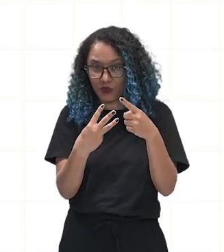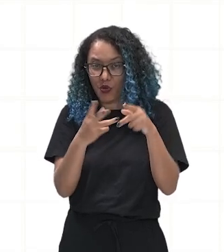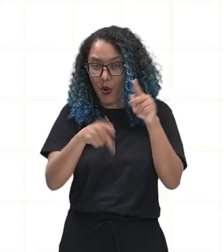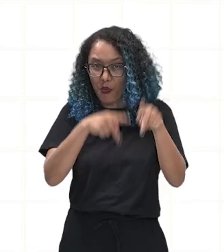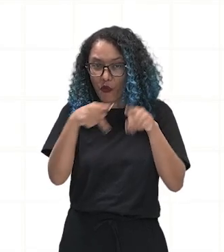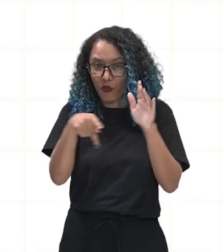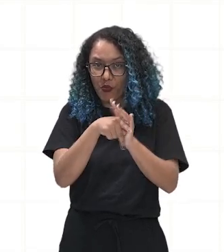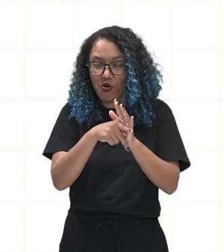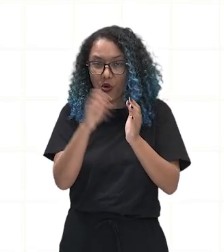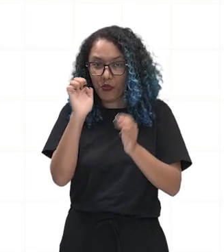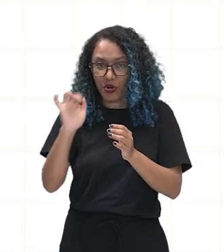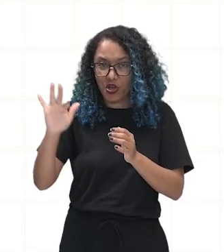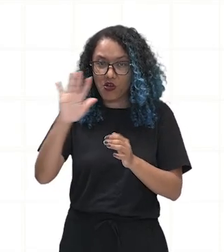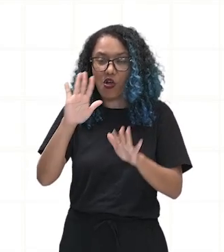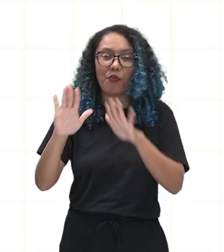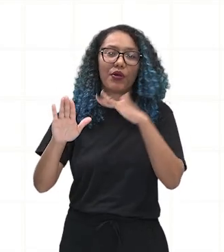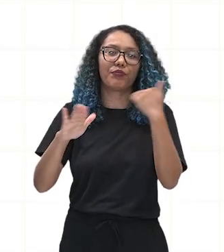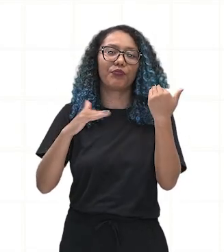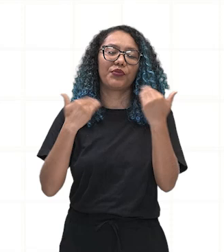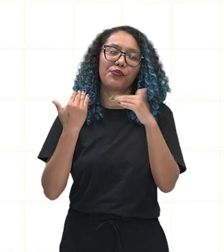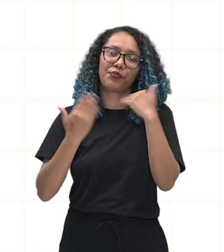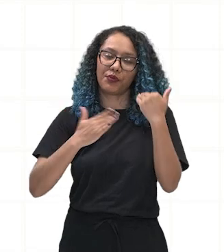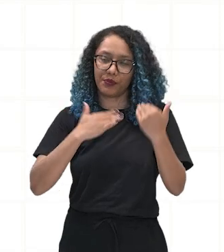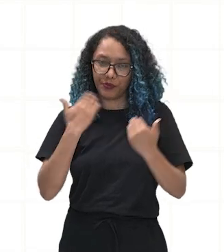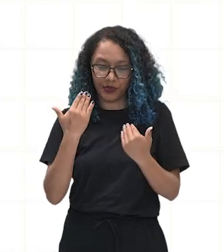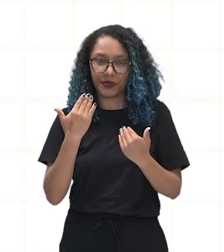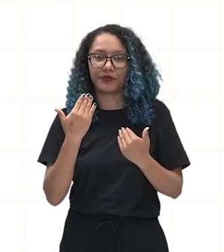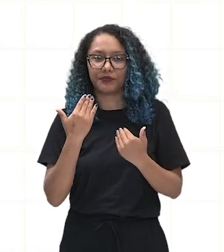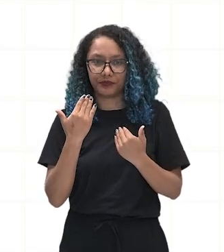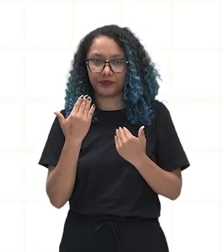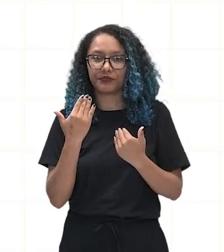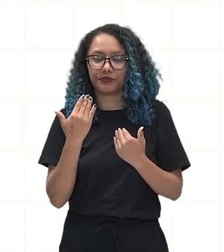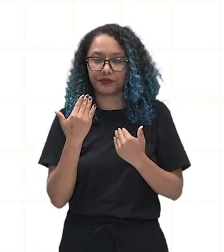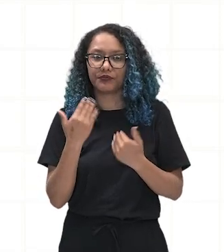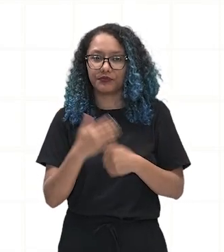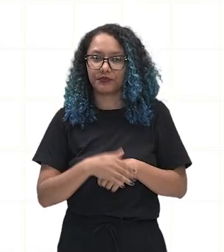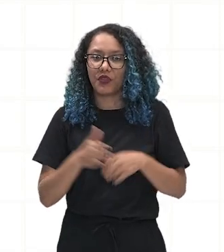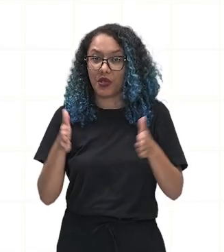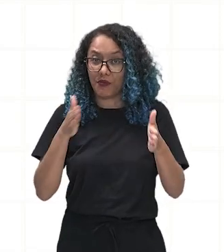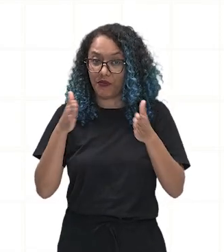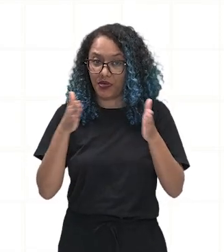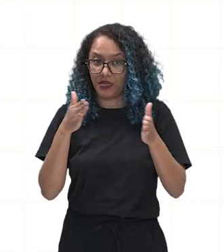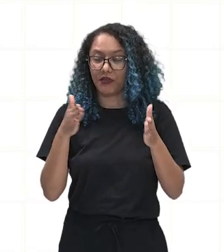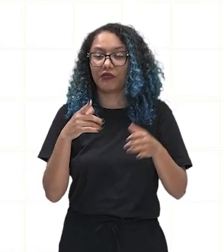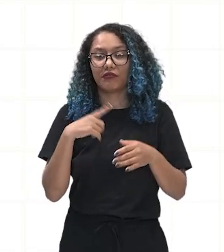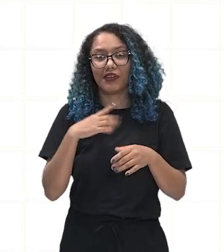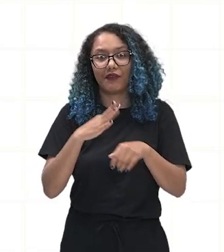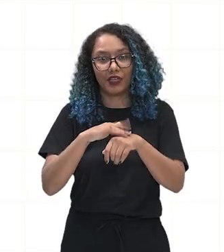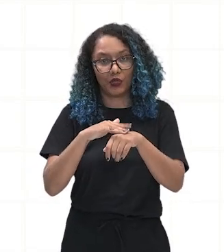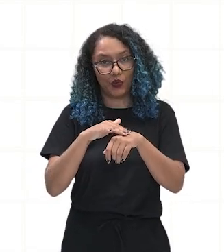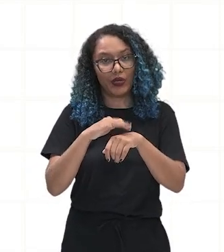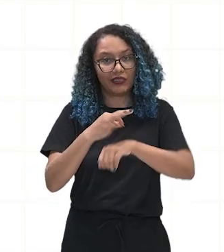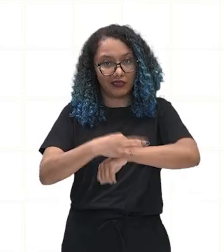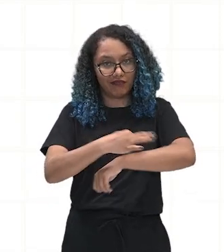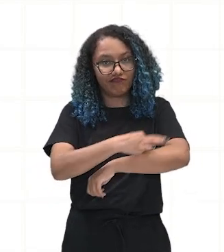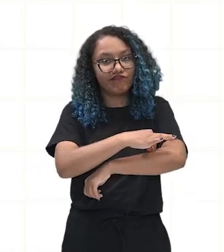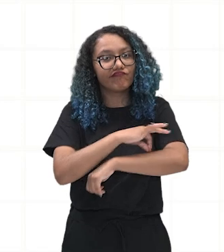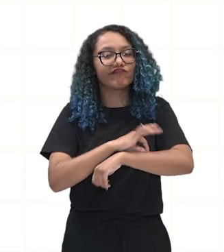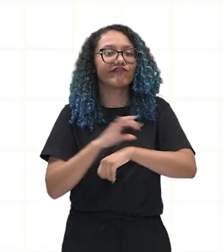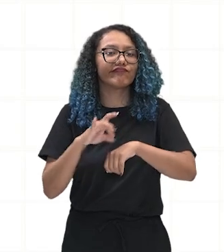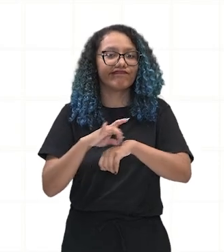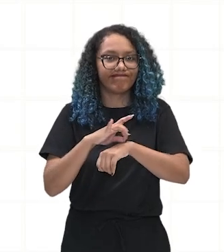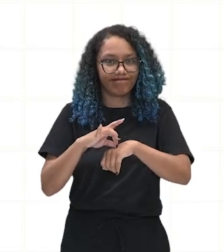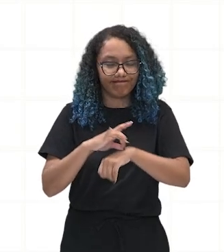aí durante este período em que a Europa foi atingida pela chamada peste negra, tá?